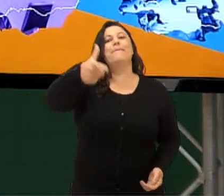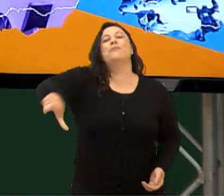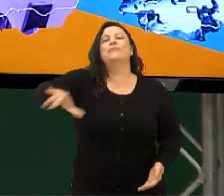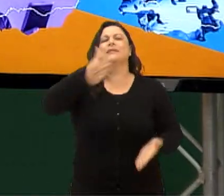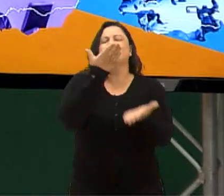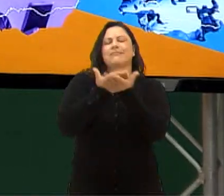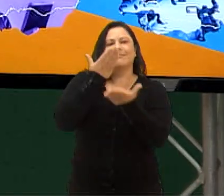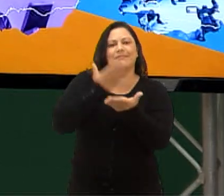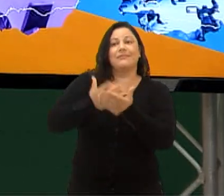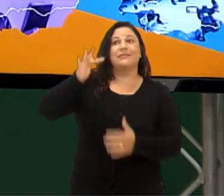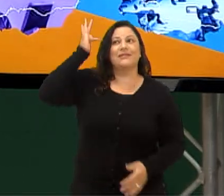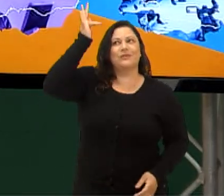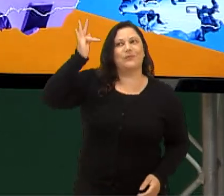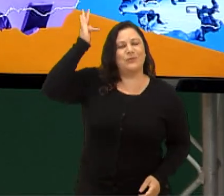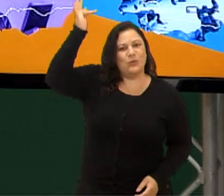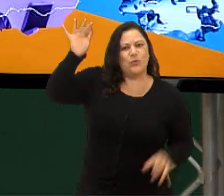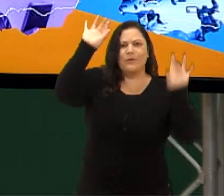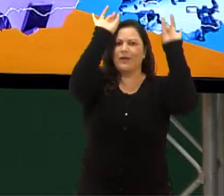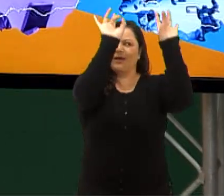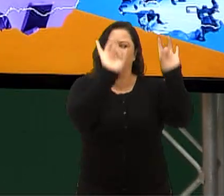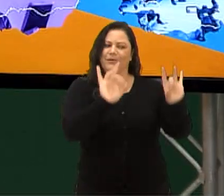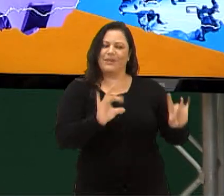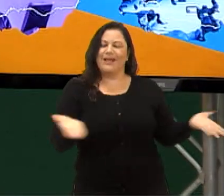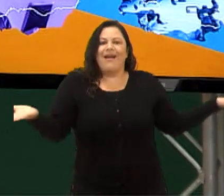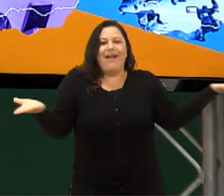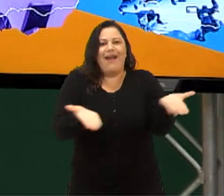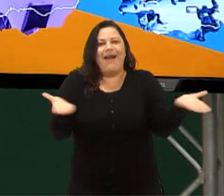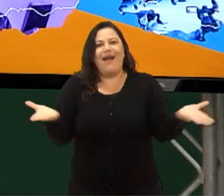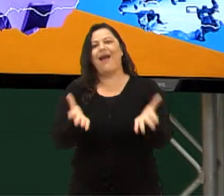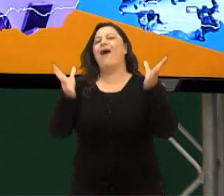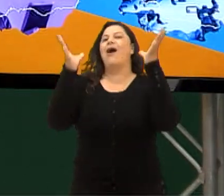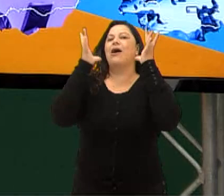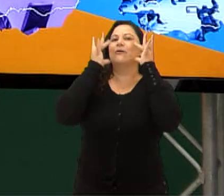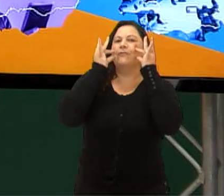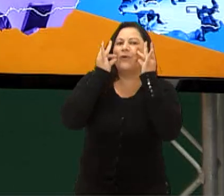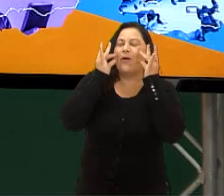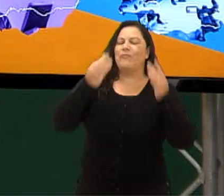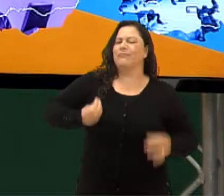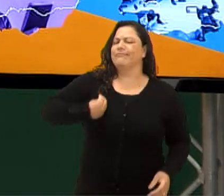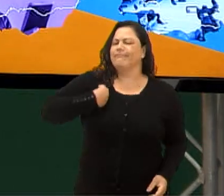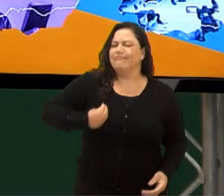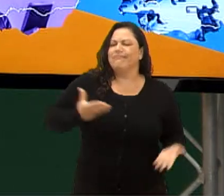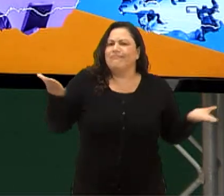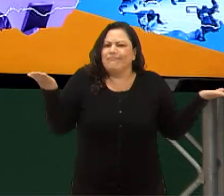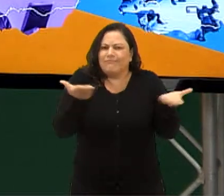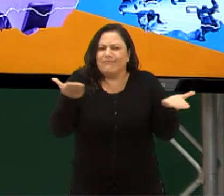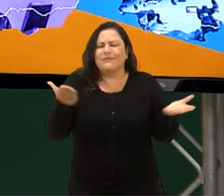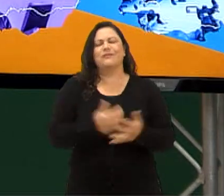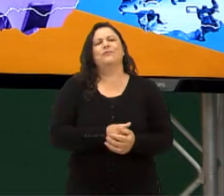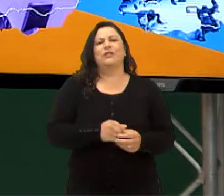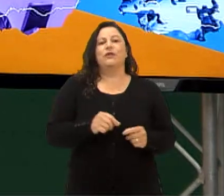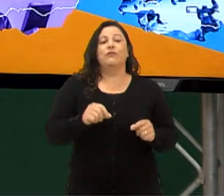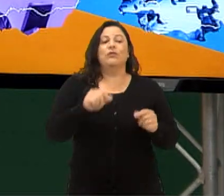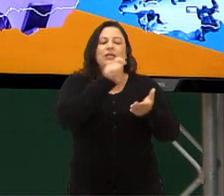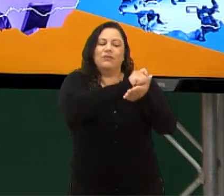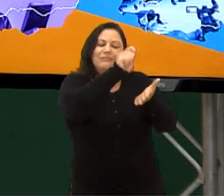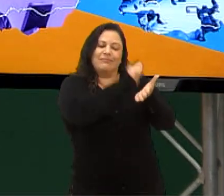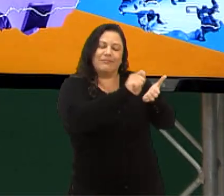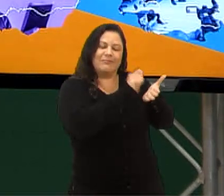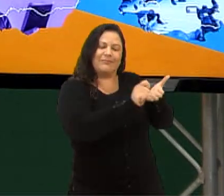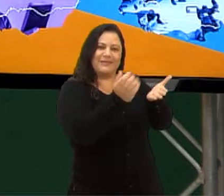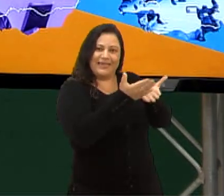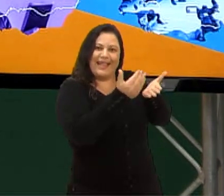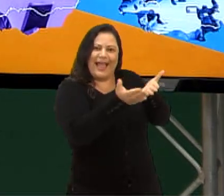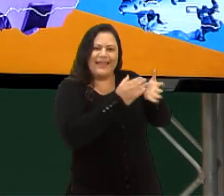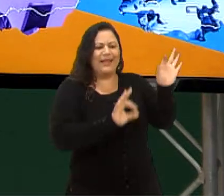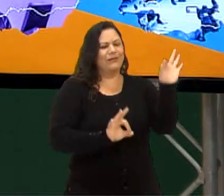de filosofia especial para você agora ao vivo aqui direto dos nossos estúdios, tá bom? Deixa o seu caderno de filosofia aí preparado para